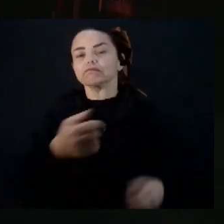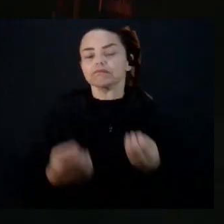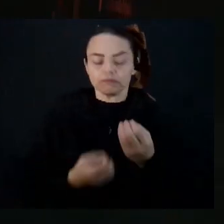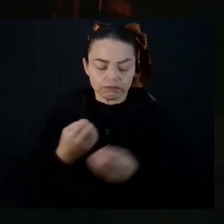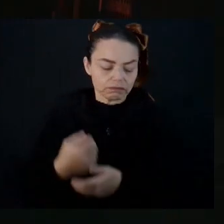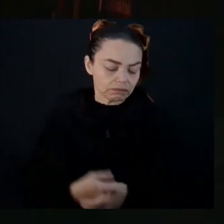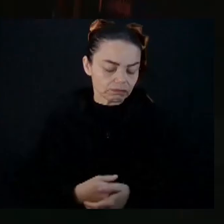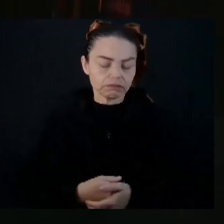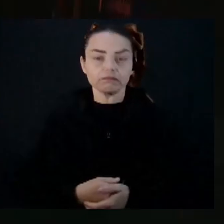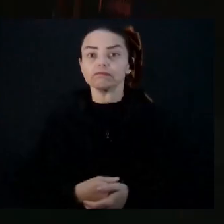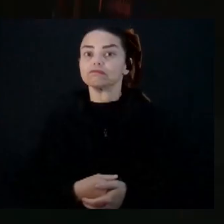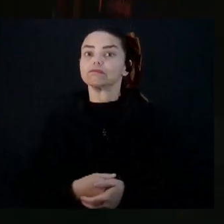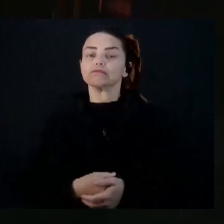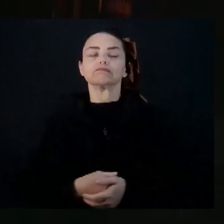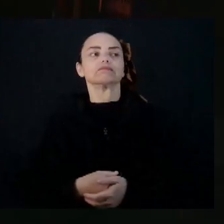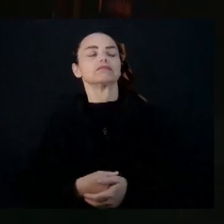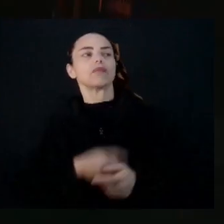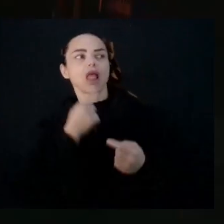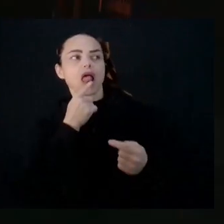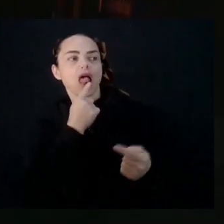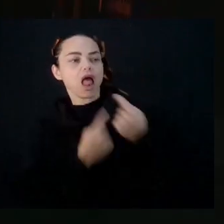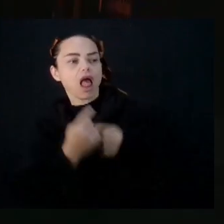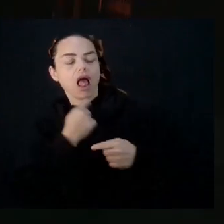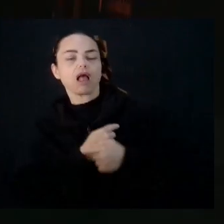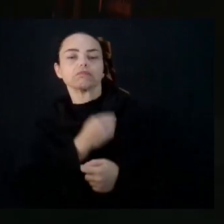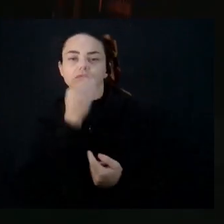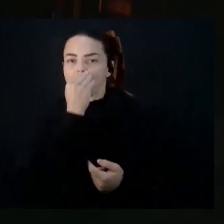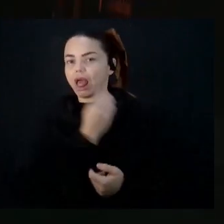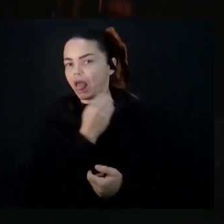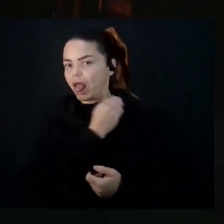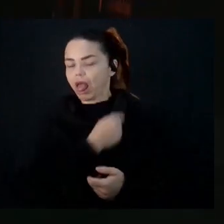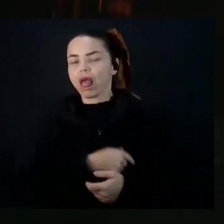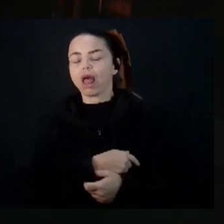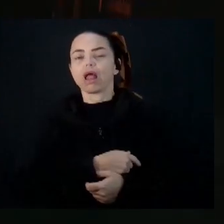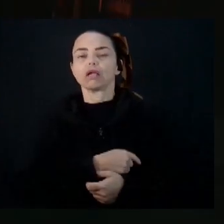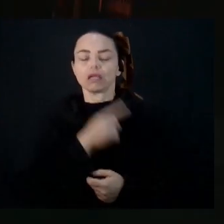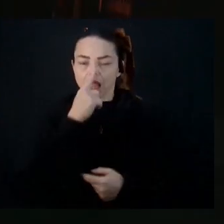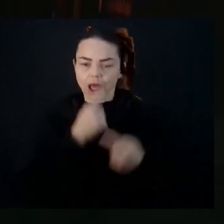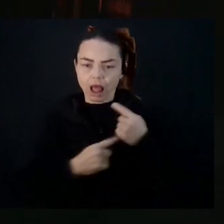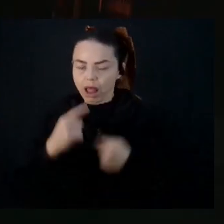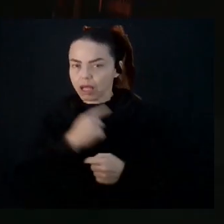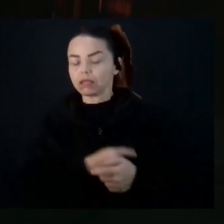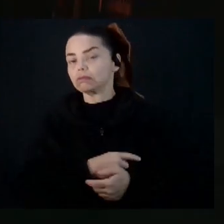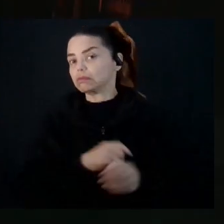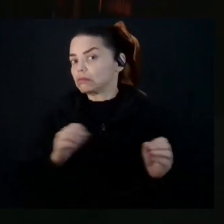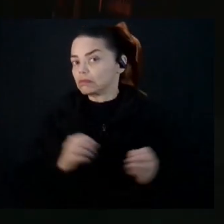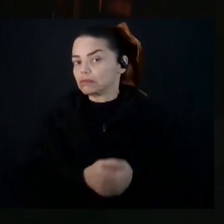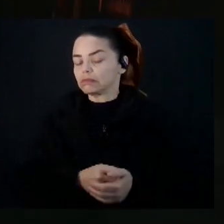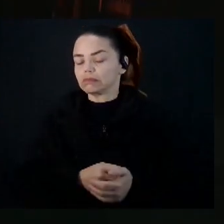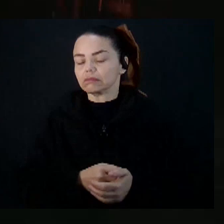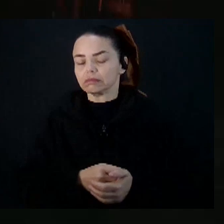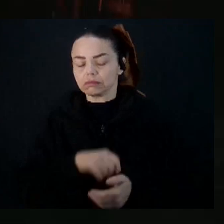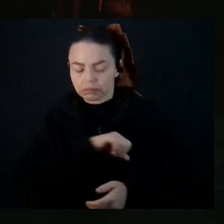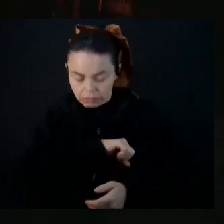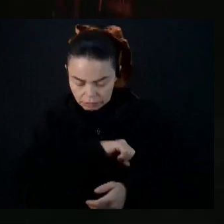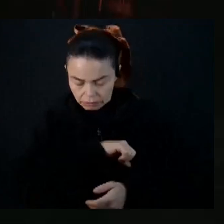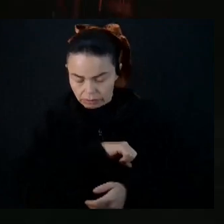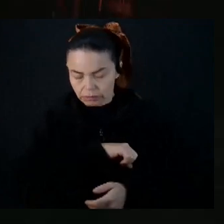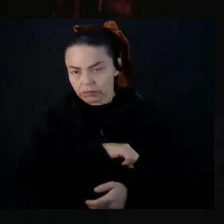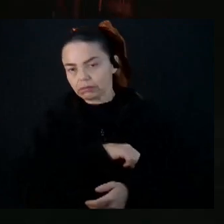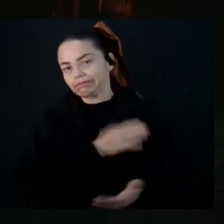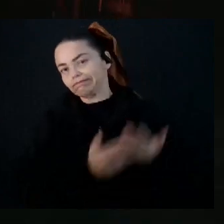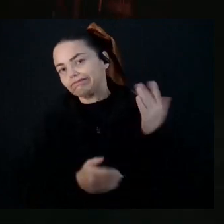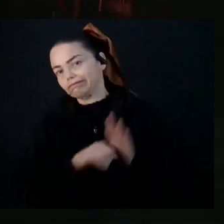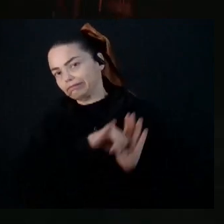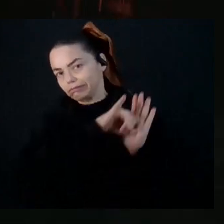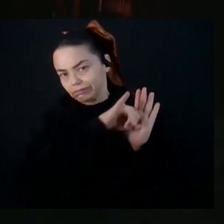com críticas, com rejeições, com julgamentos, sem que a gente perca a nossa própria identidade? Já parou